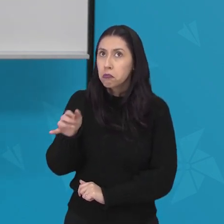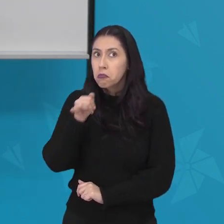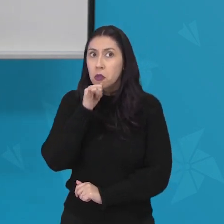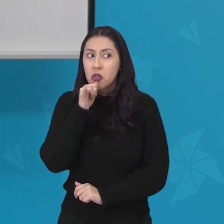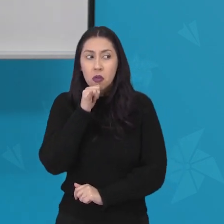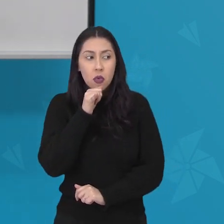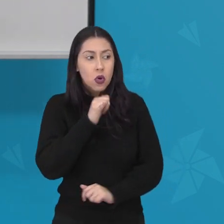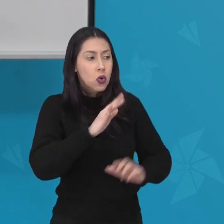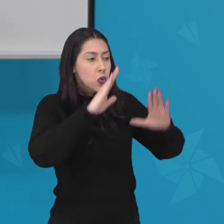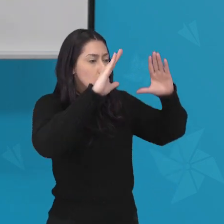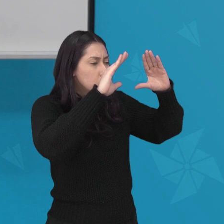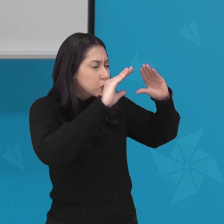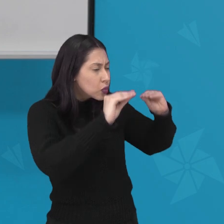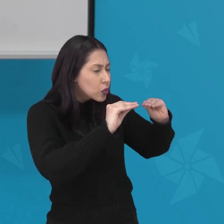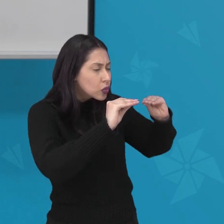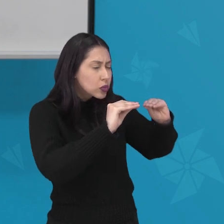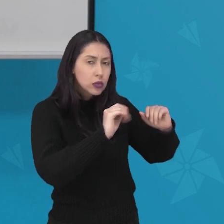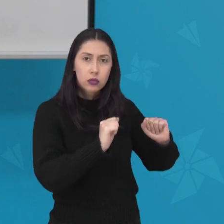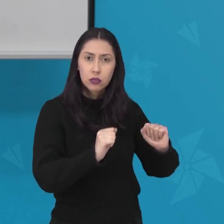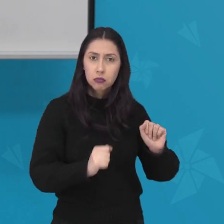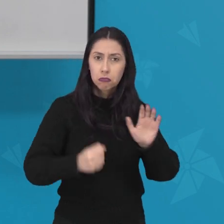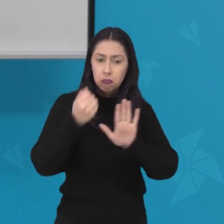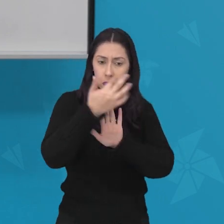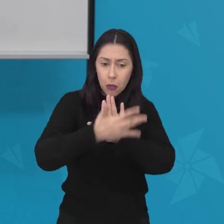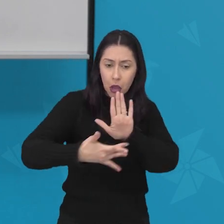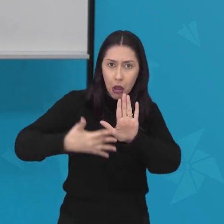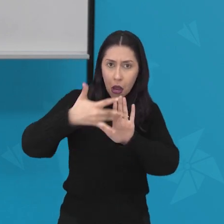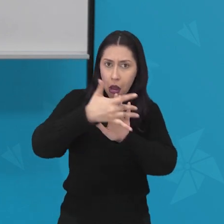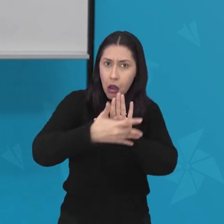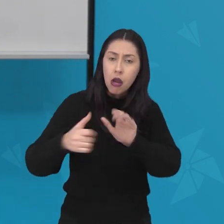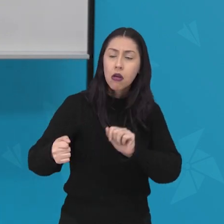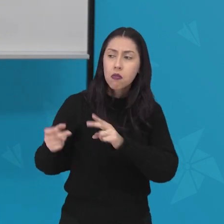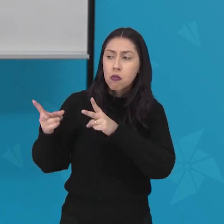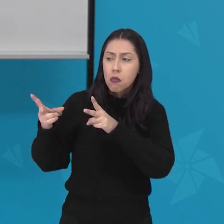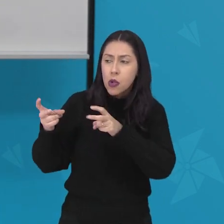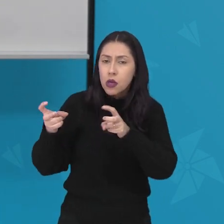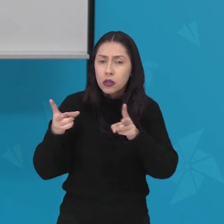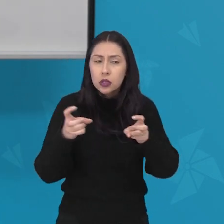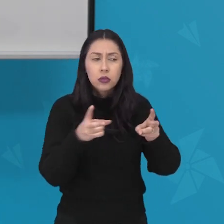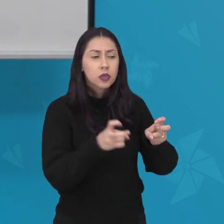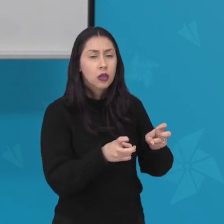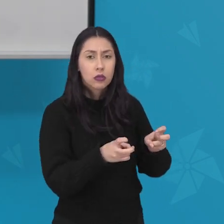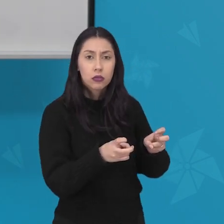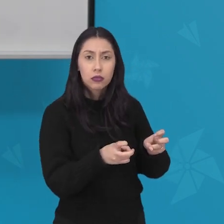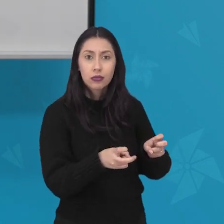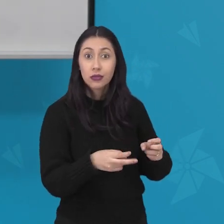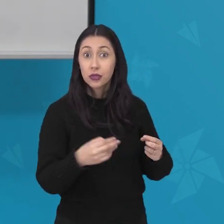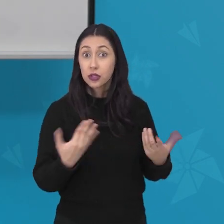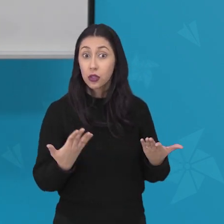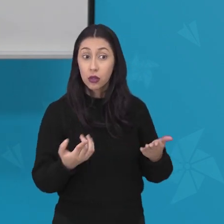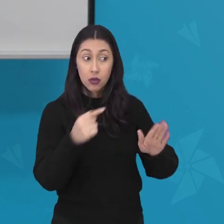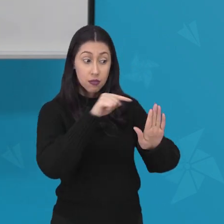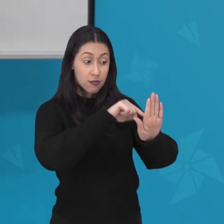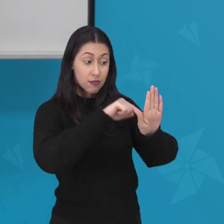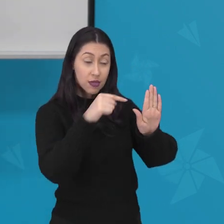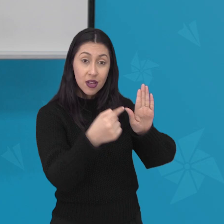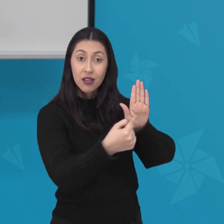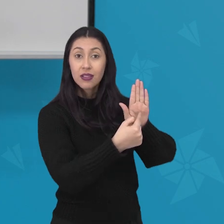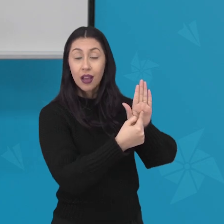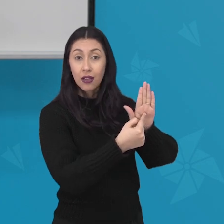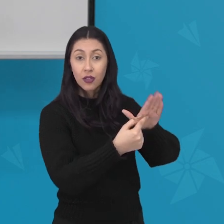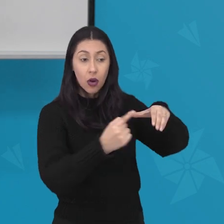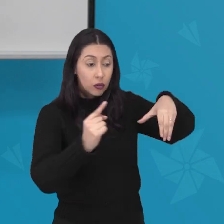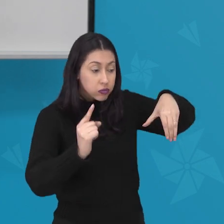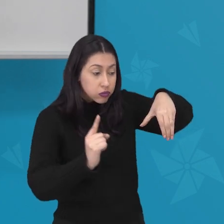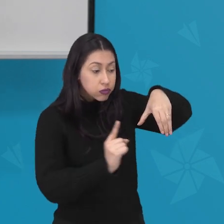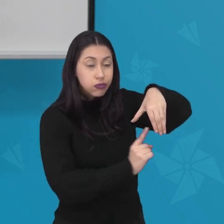Sombras, imagem, percepção. De alguma forma, nessa metáfora da